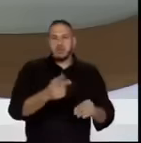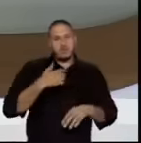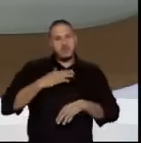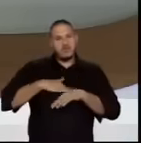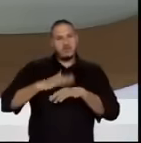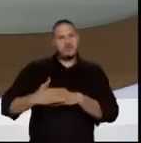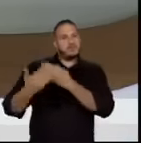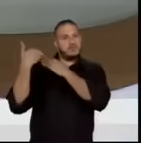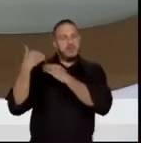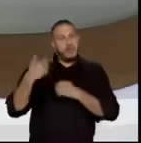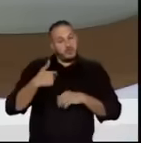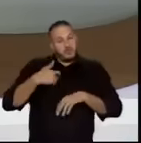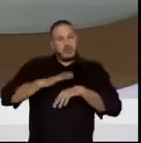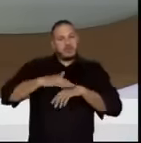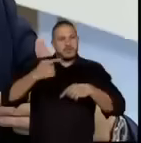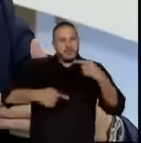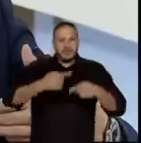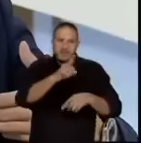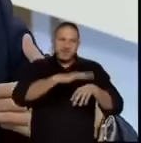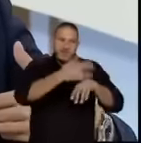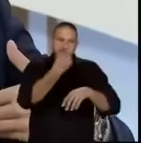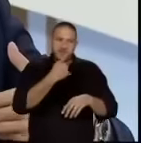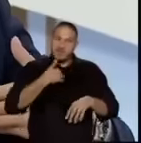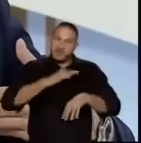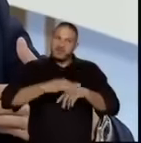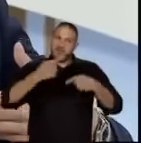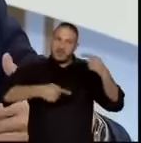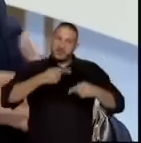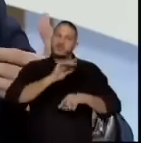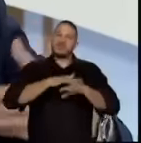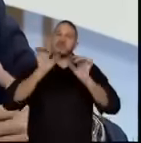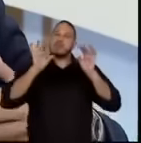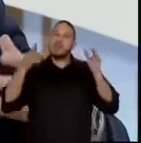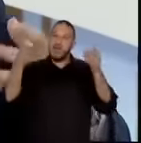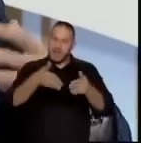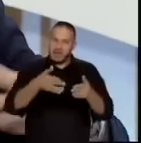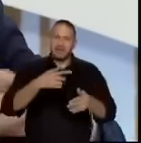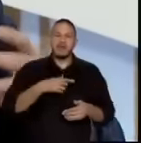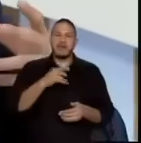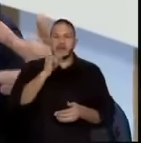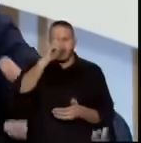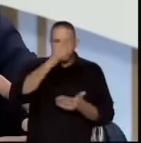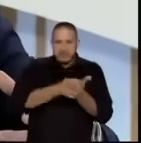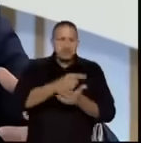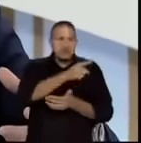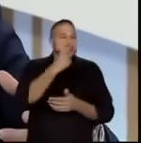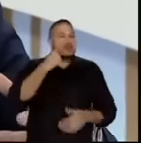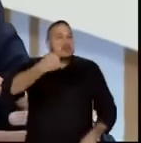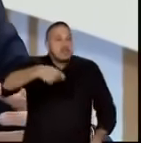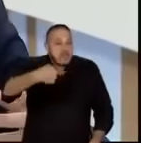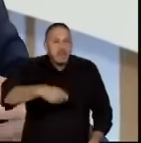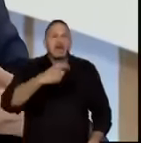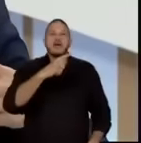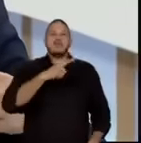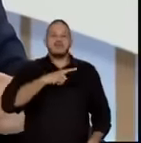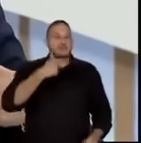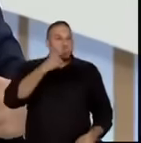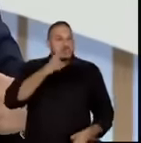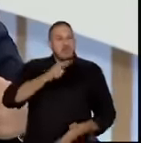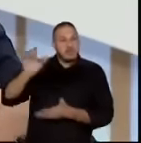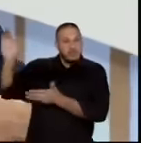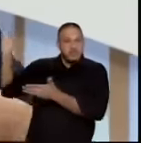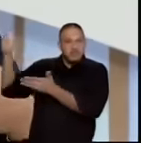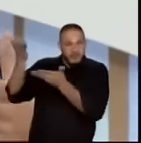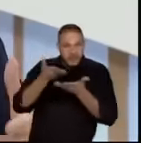do que técnico. Então, essa definição sobre a pertinência, a necessidade, o emprego desses equipamentos,